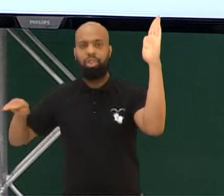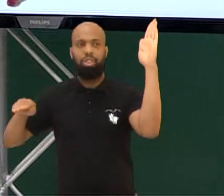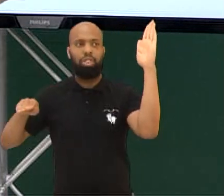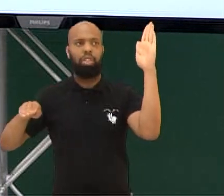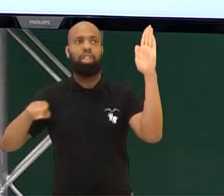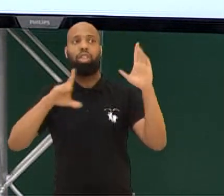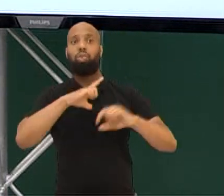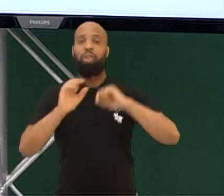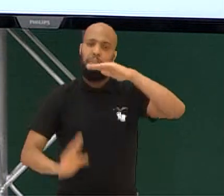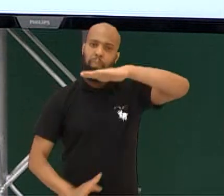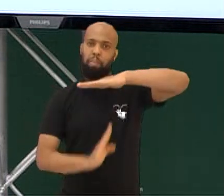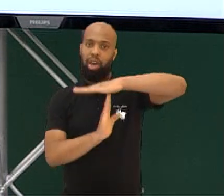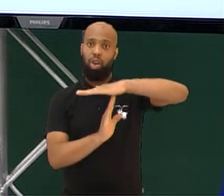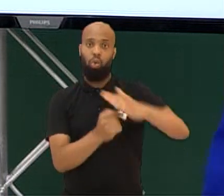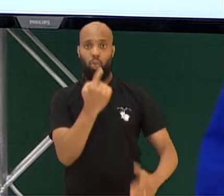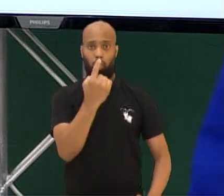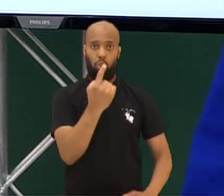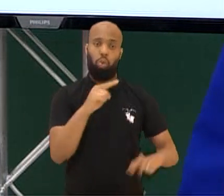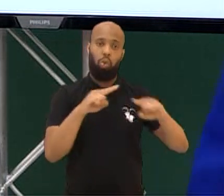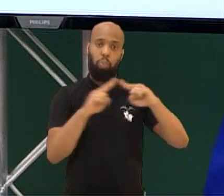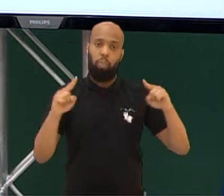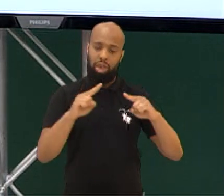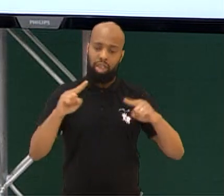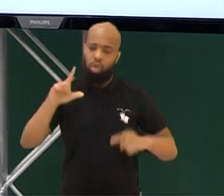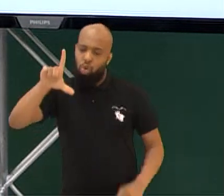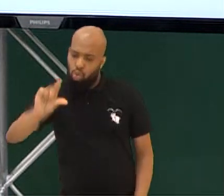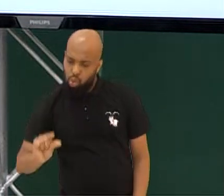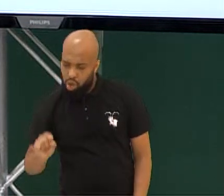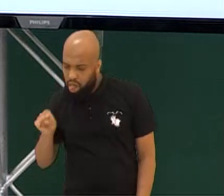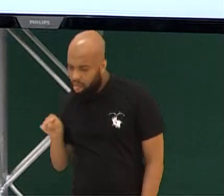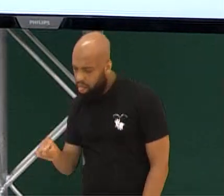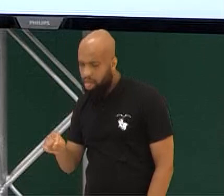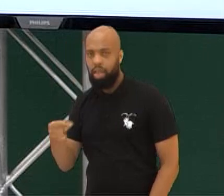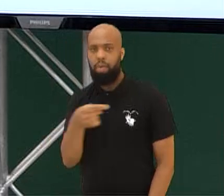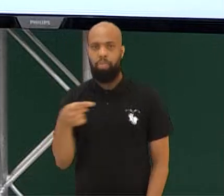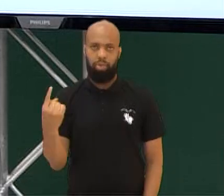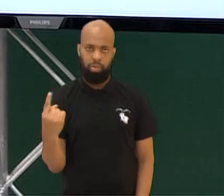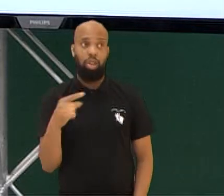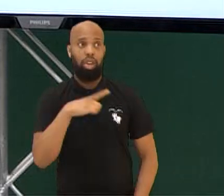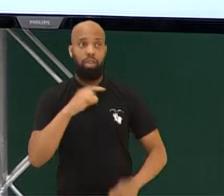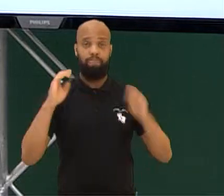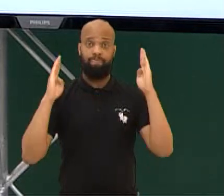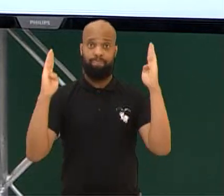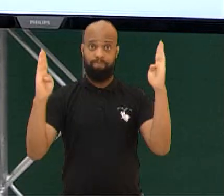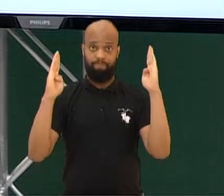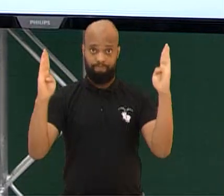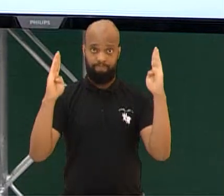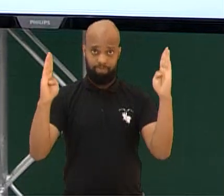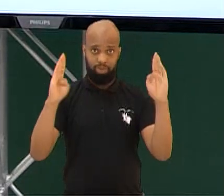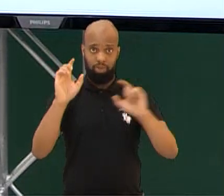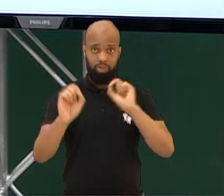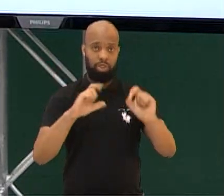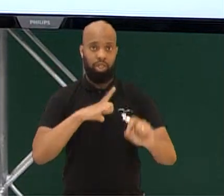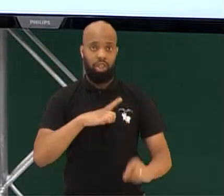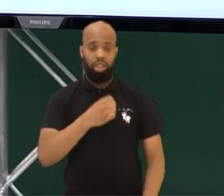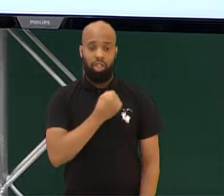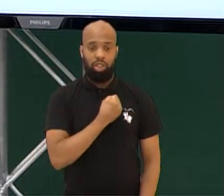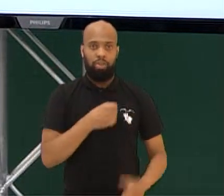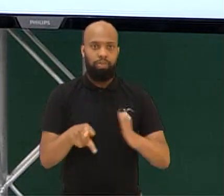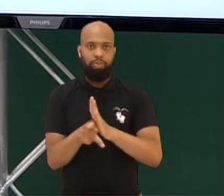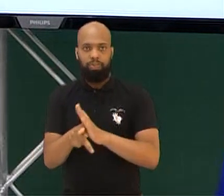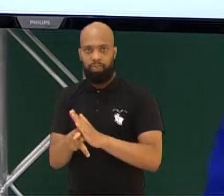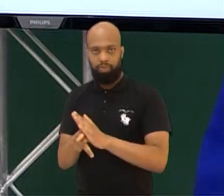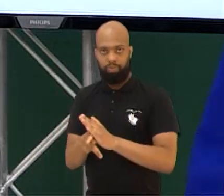dessa curva é menos 1. E aqui, ó, nos intervalos entre essas curvas, os valores dos arcos